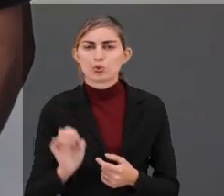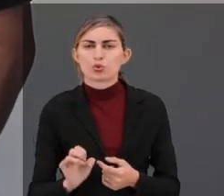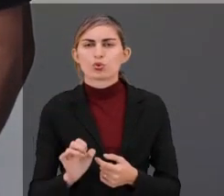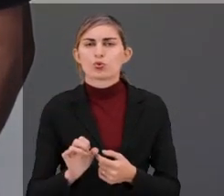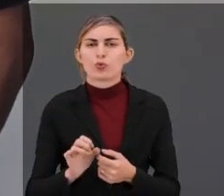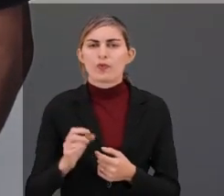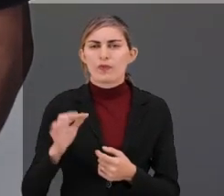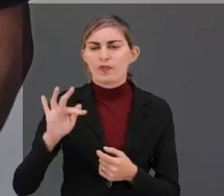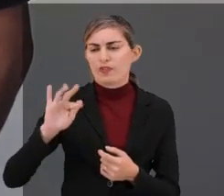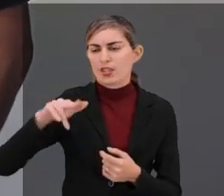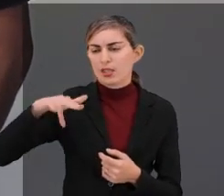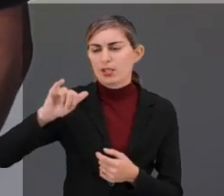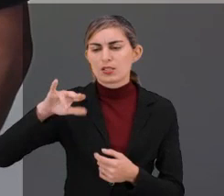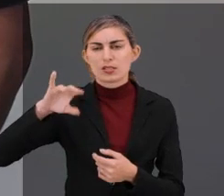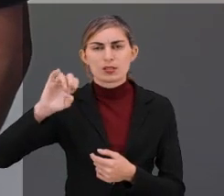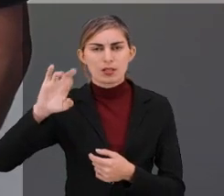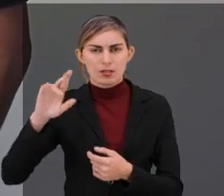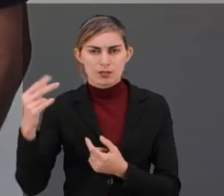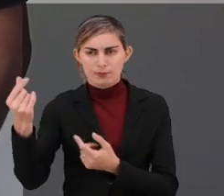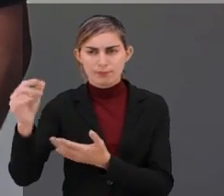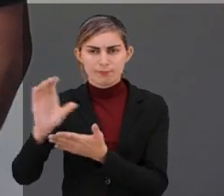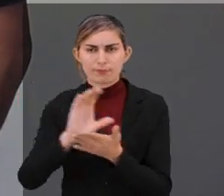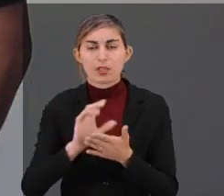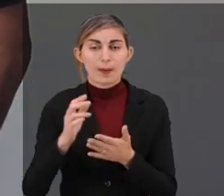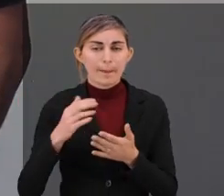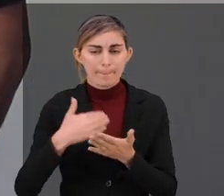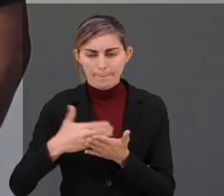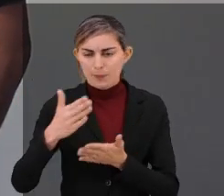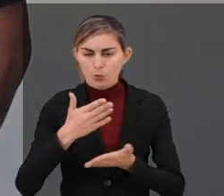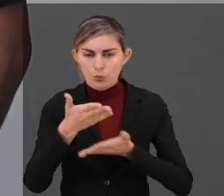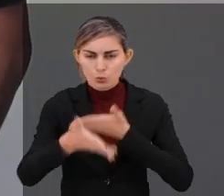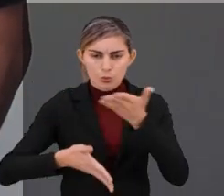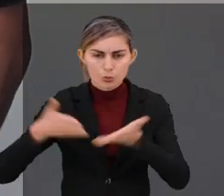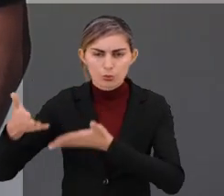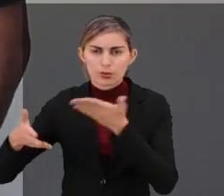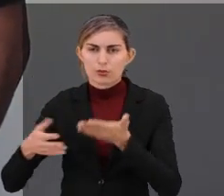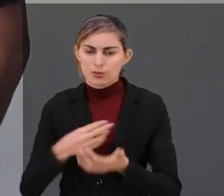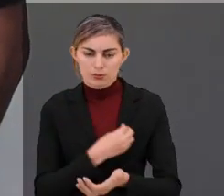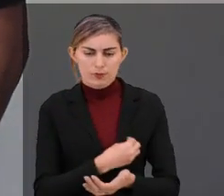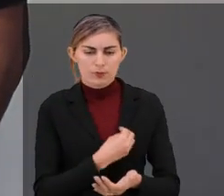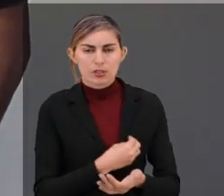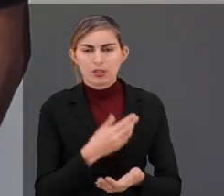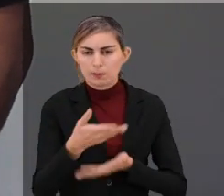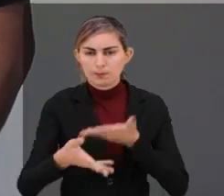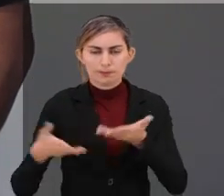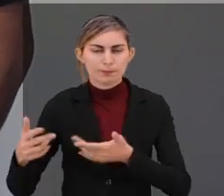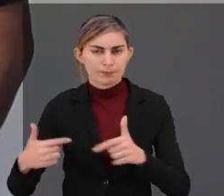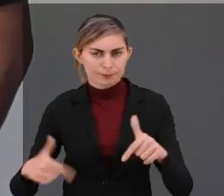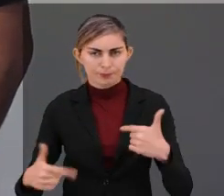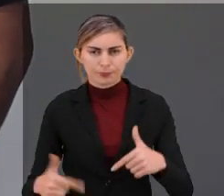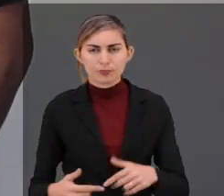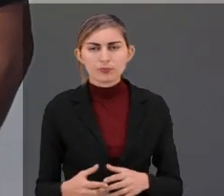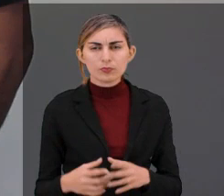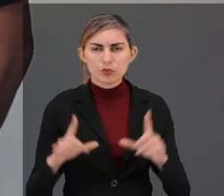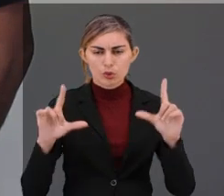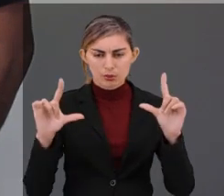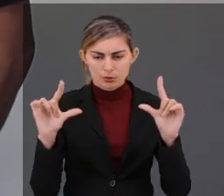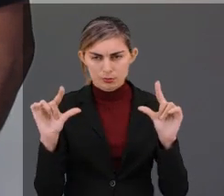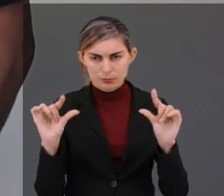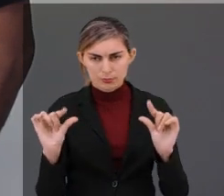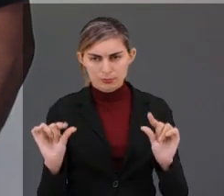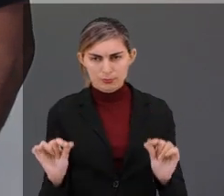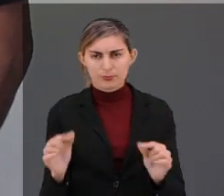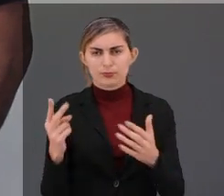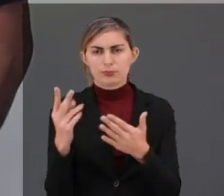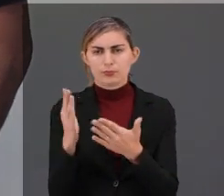recuperação financeira para nós, que a partir do momento que nós cuidamos da vida do condutor, do colaborador, estamos reduzindo alguns